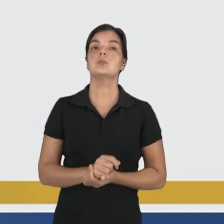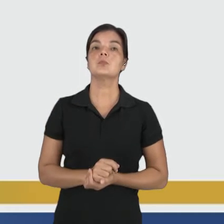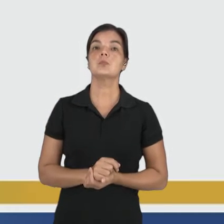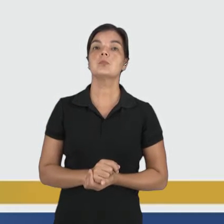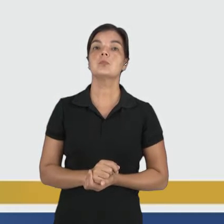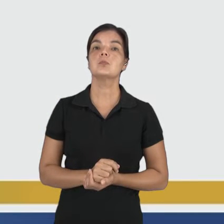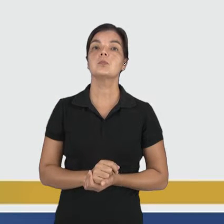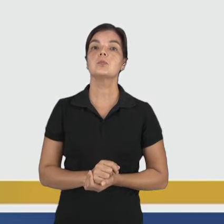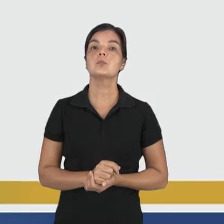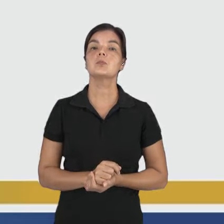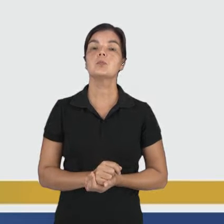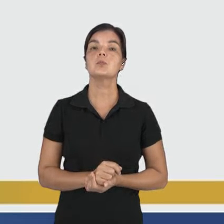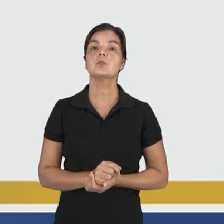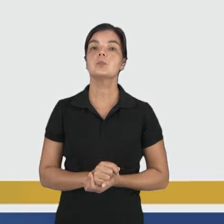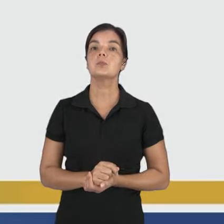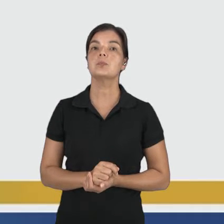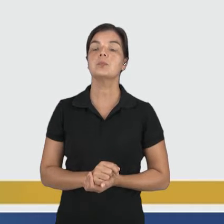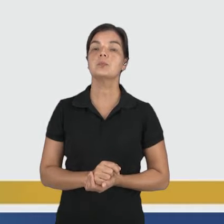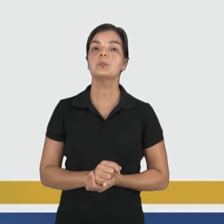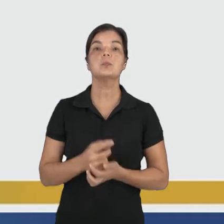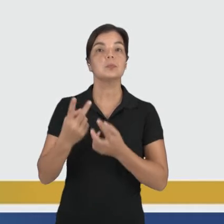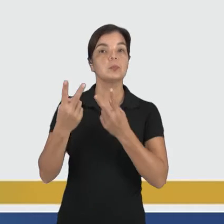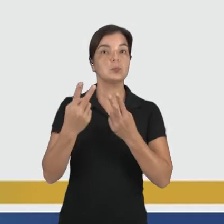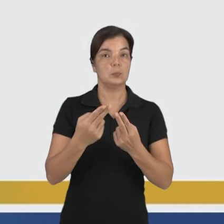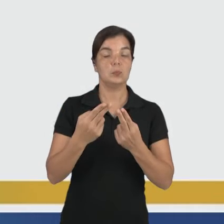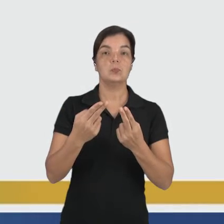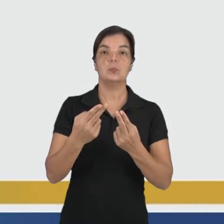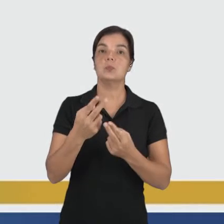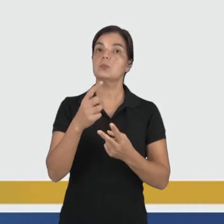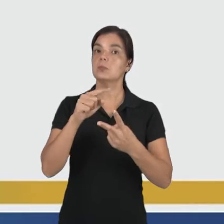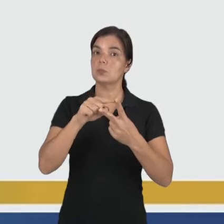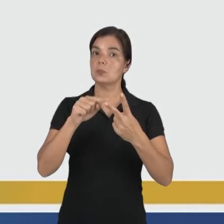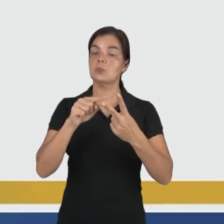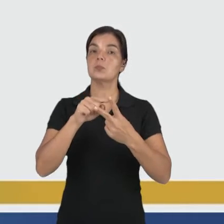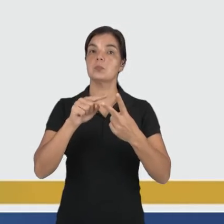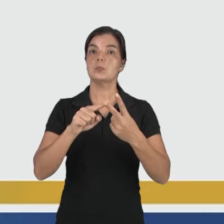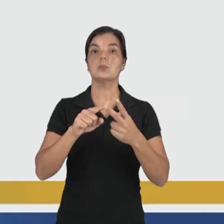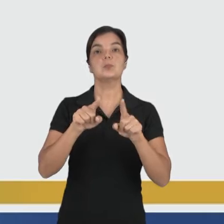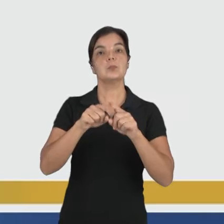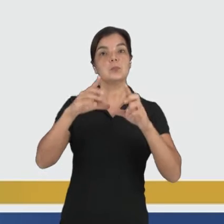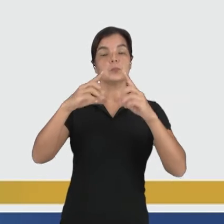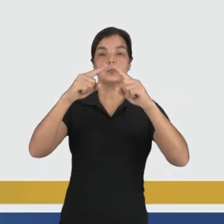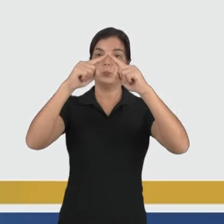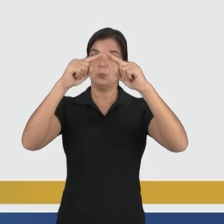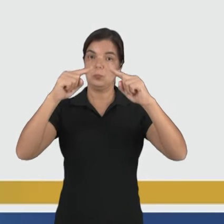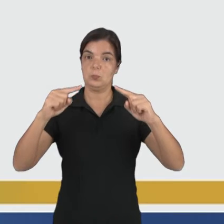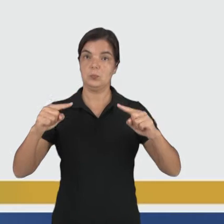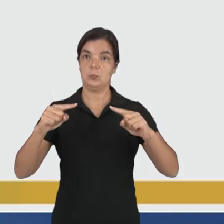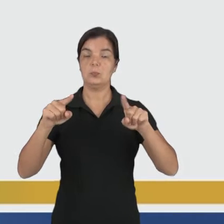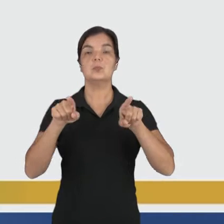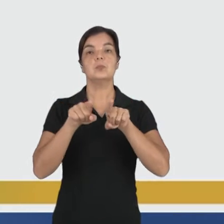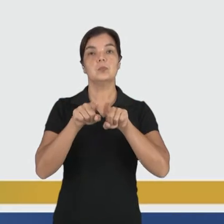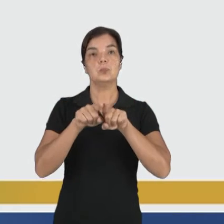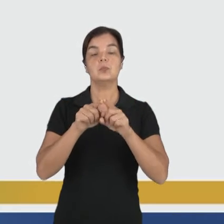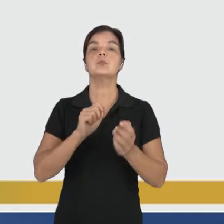será da mesma forma nas duas situações, tanto no cone reto quanto no